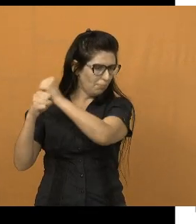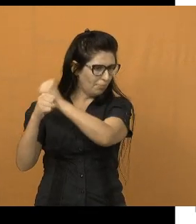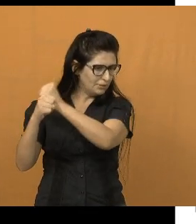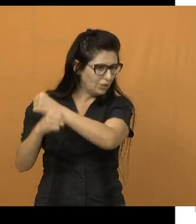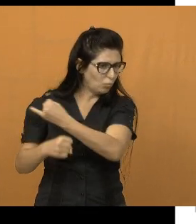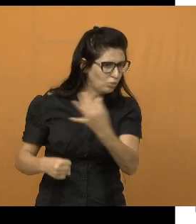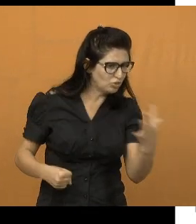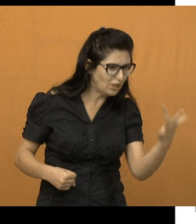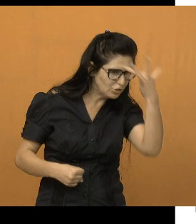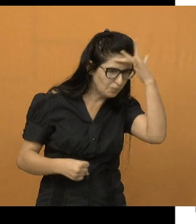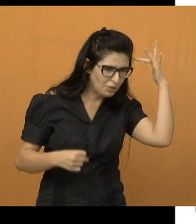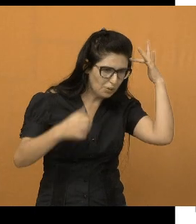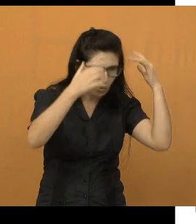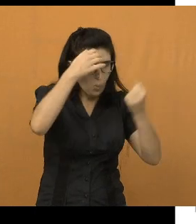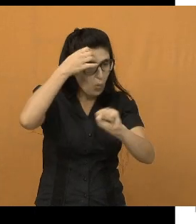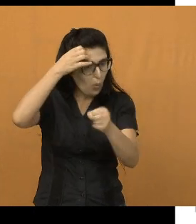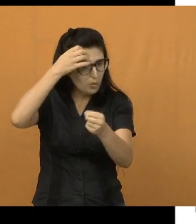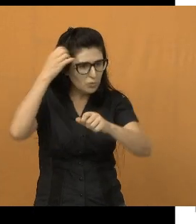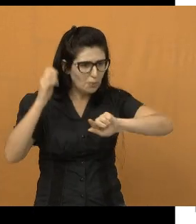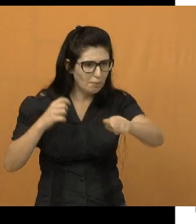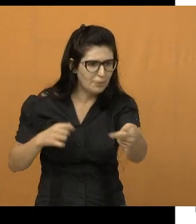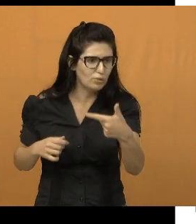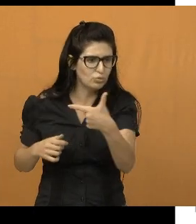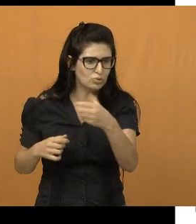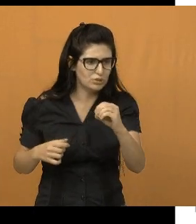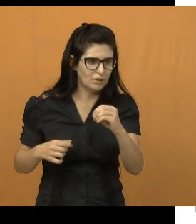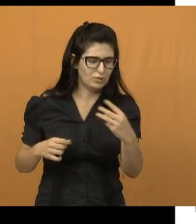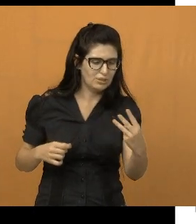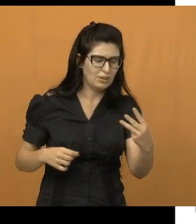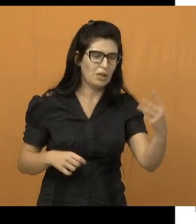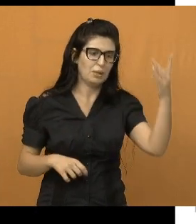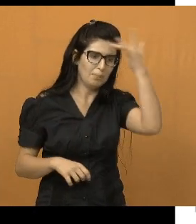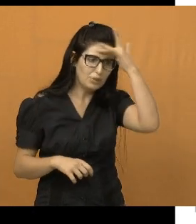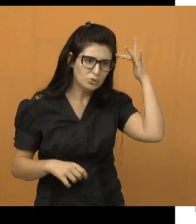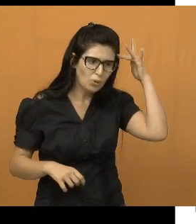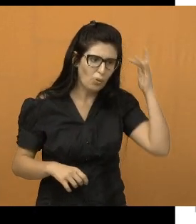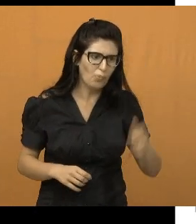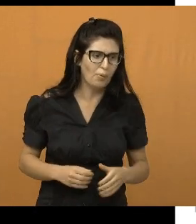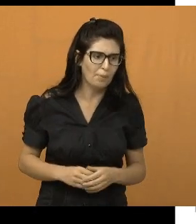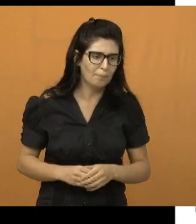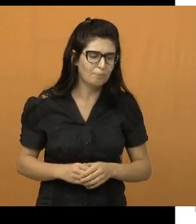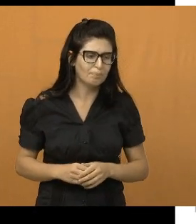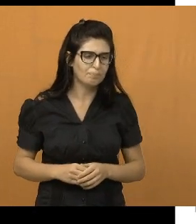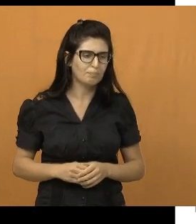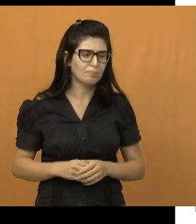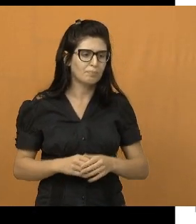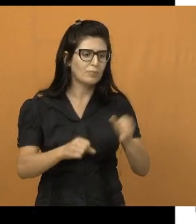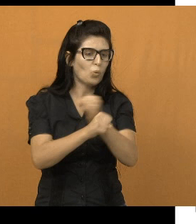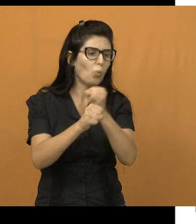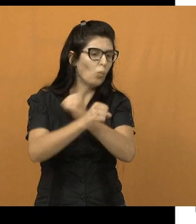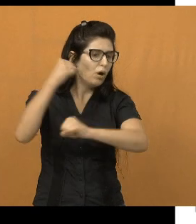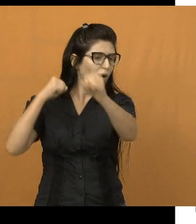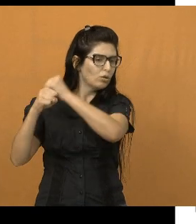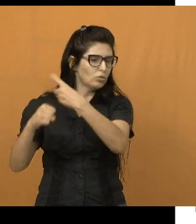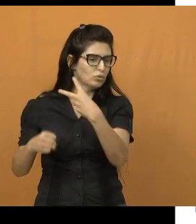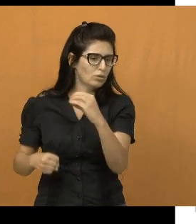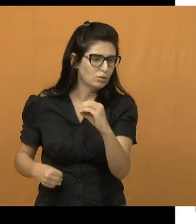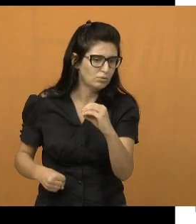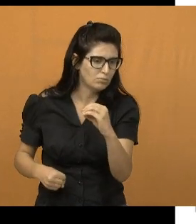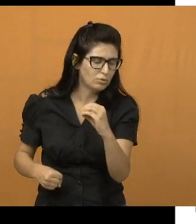o ano de 2017 com 8.203 atendimentos e realizamos, ao longo de 2017,